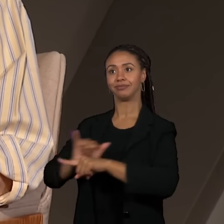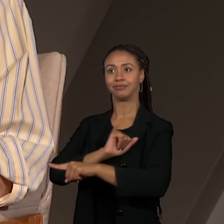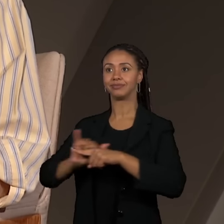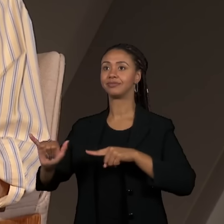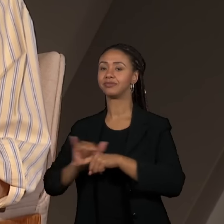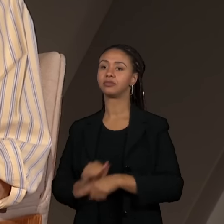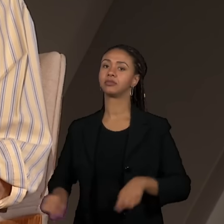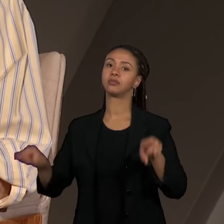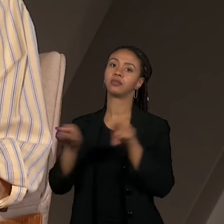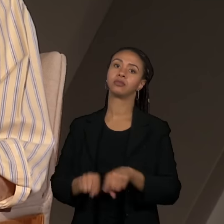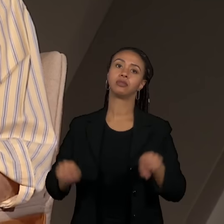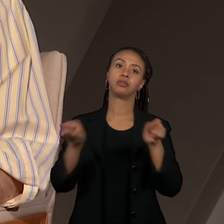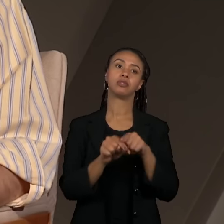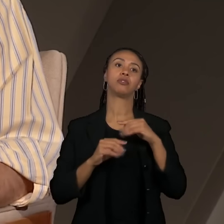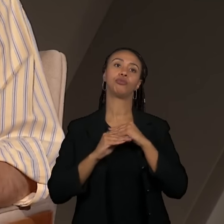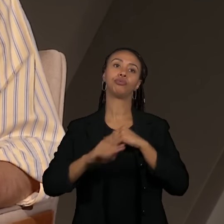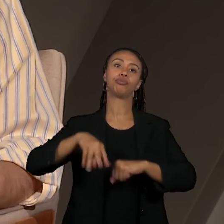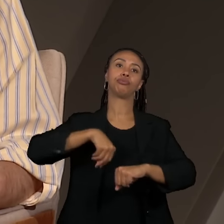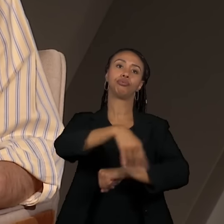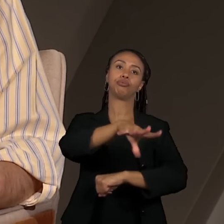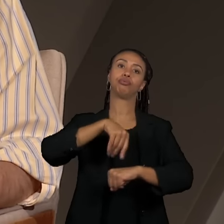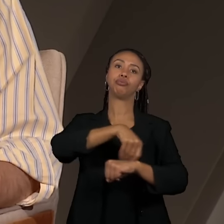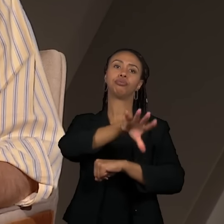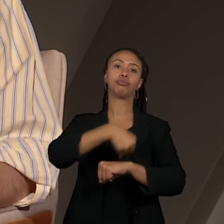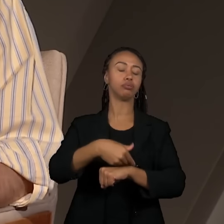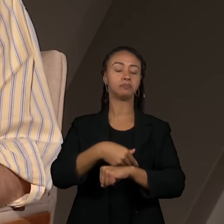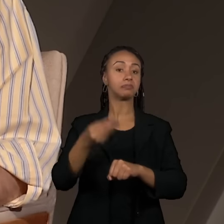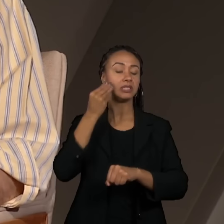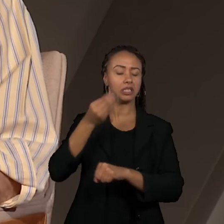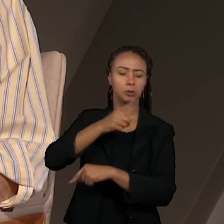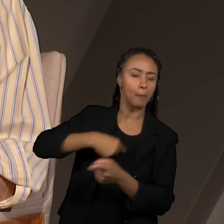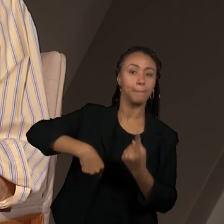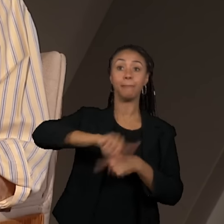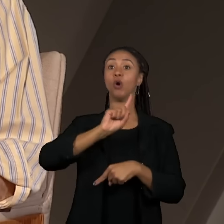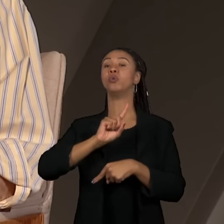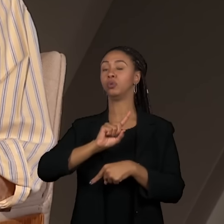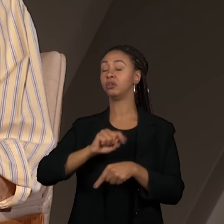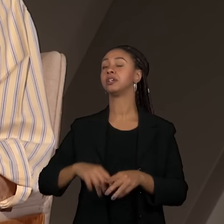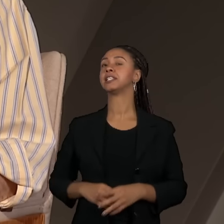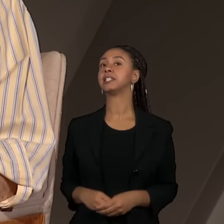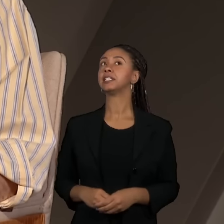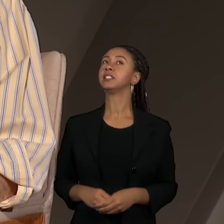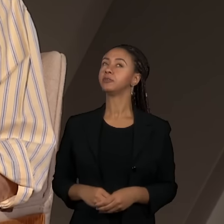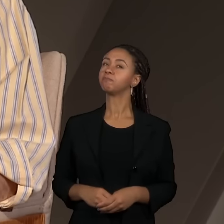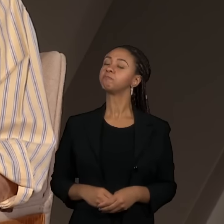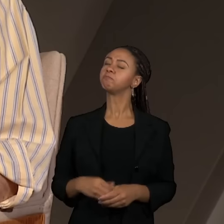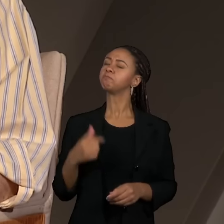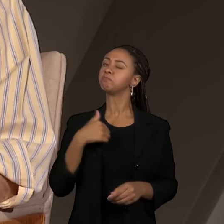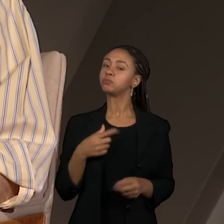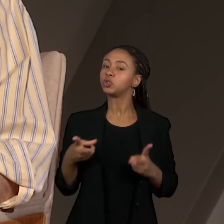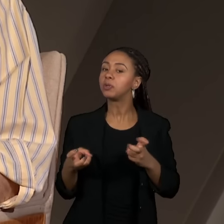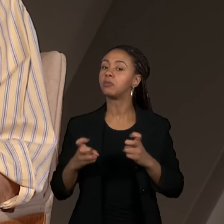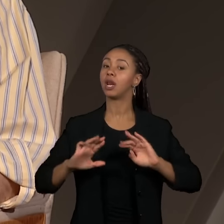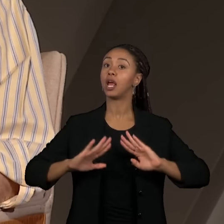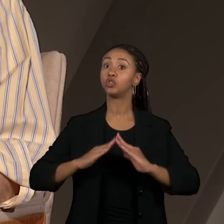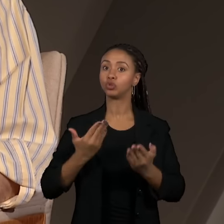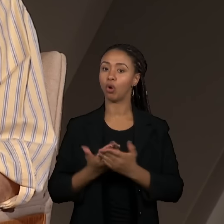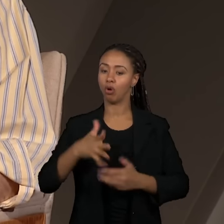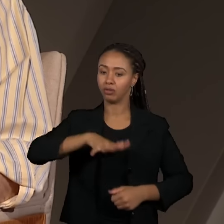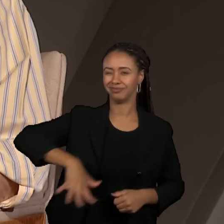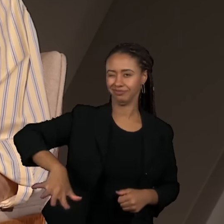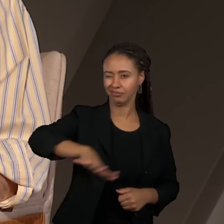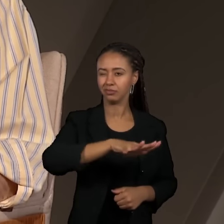transmitir simplesmente informação então eu vejo que a escola tá começando a entender né